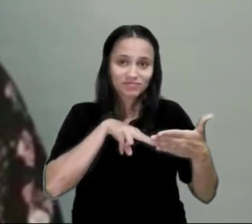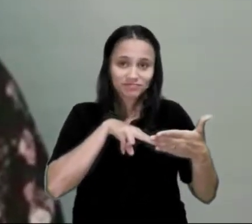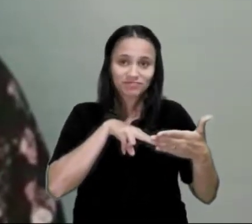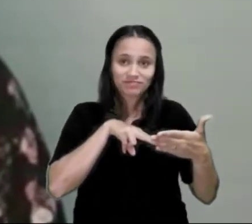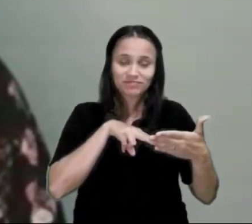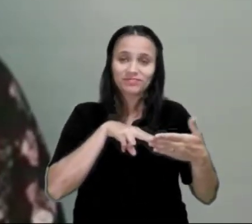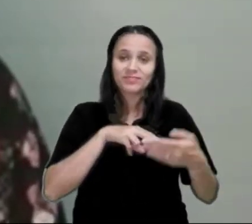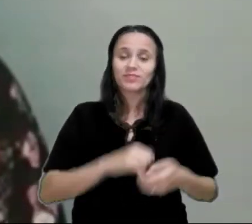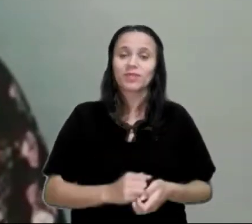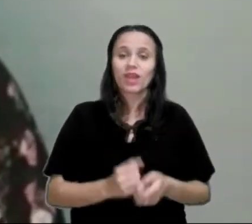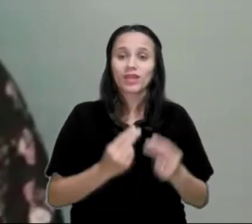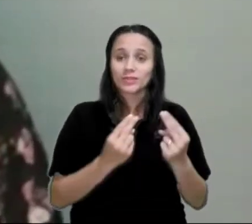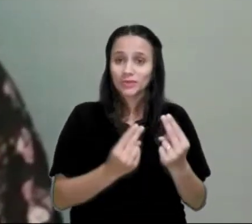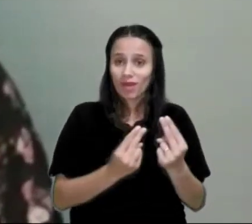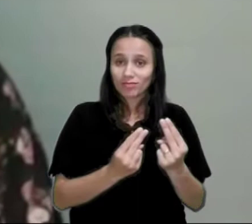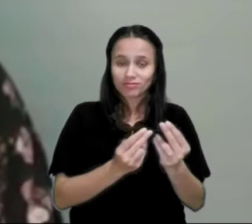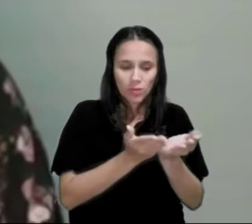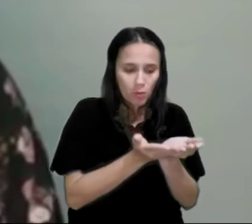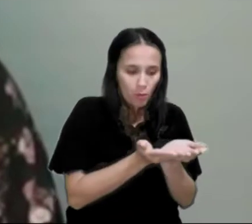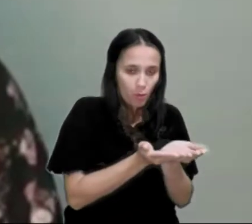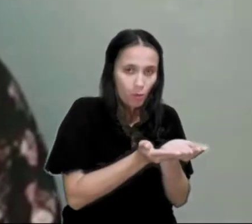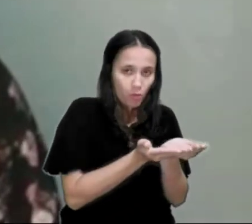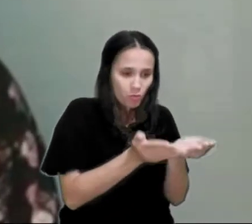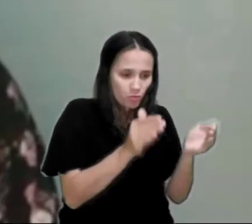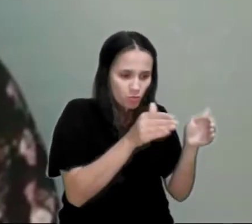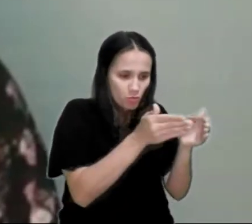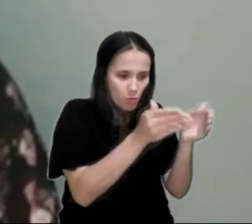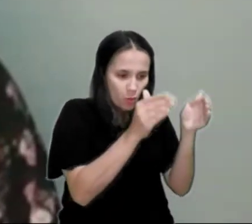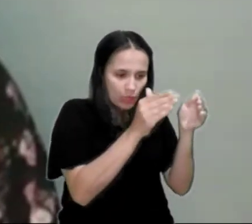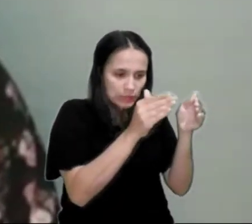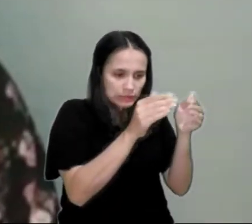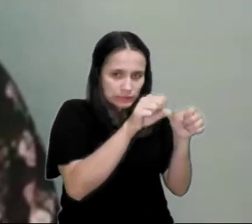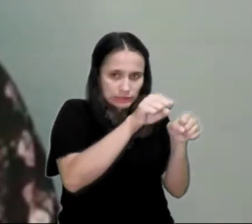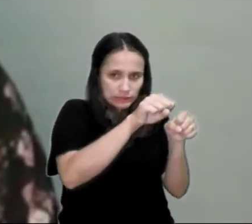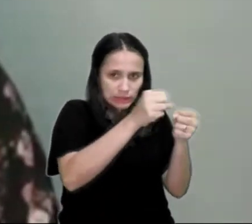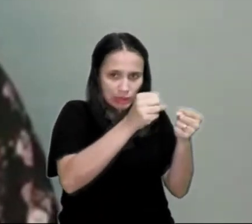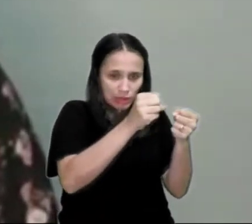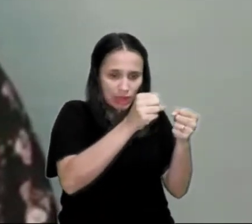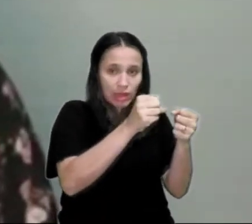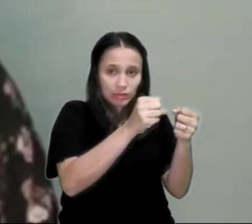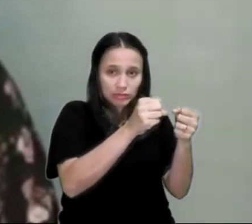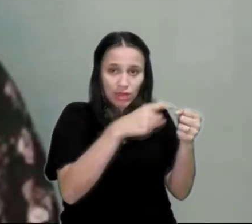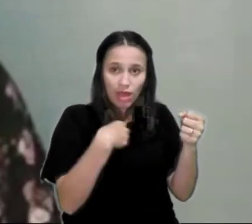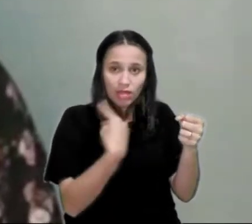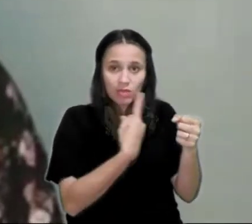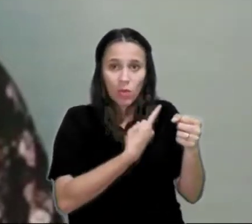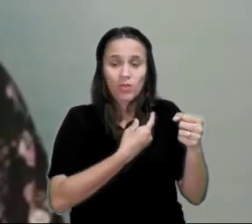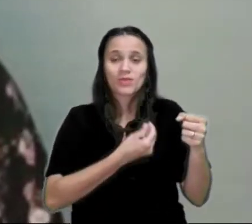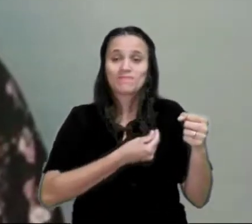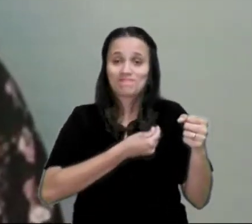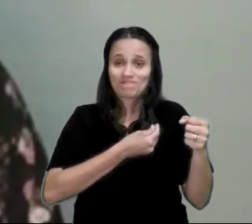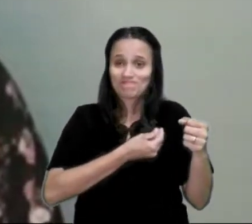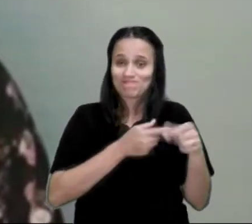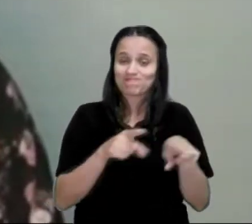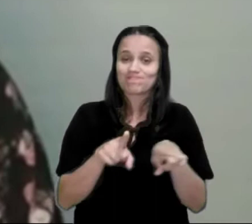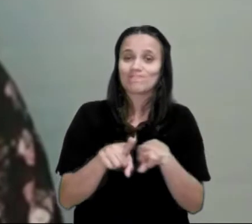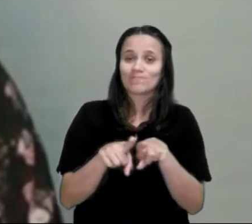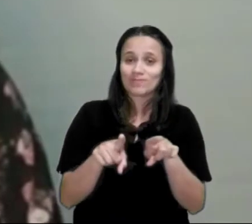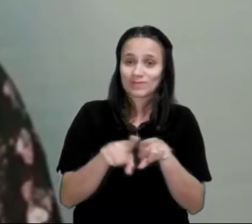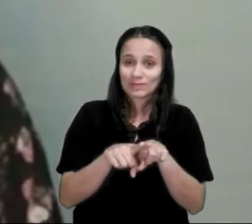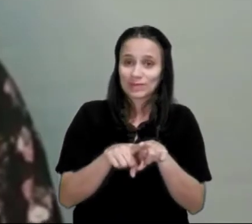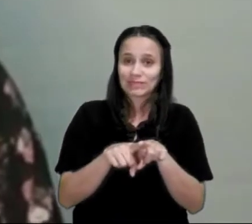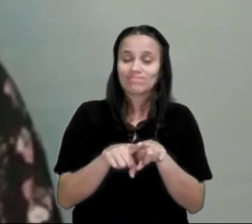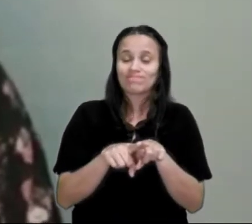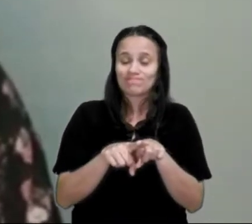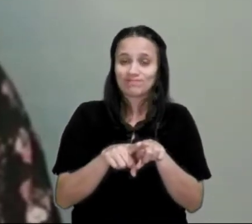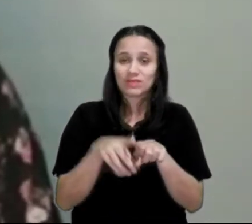lemos, nós vemos que assim como aquele vaso rachado e quebrado, somos os seres